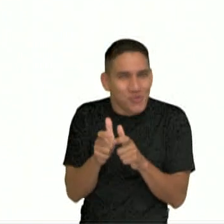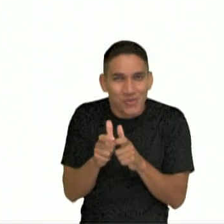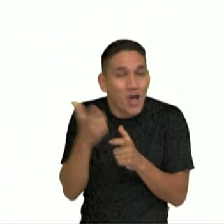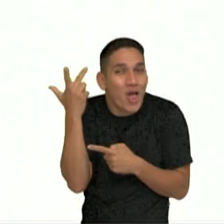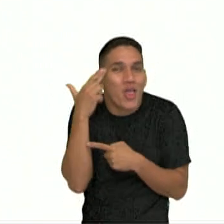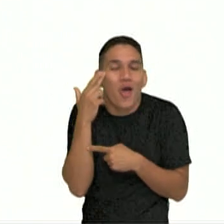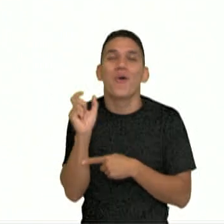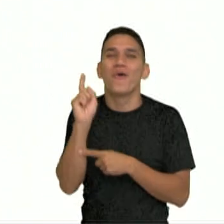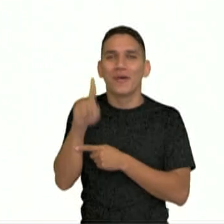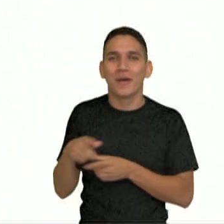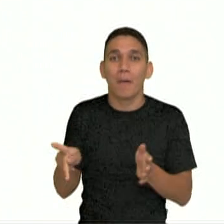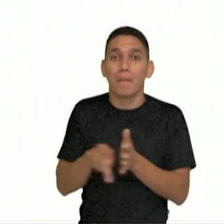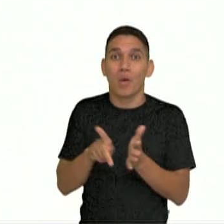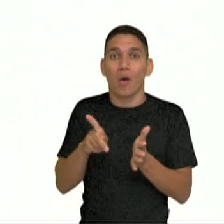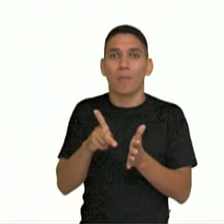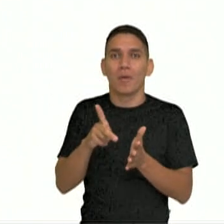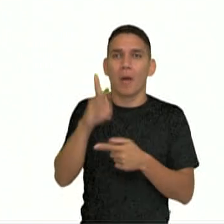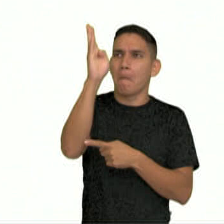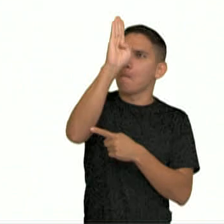nas regiões